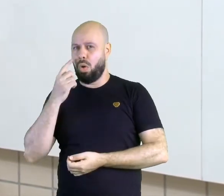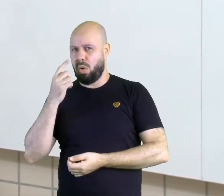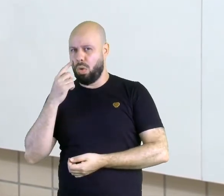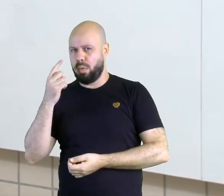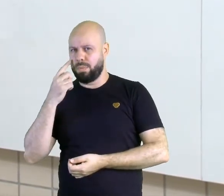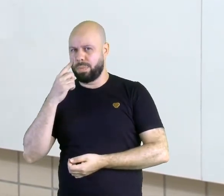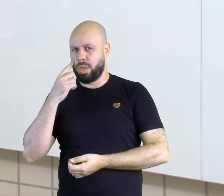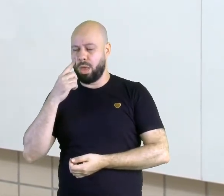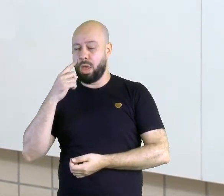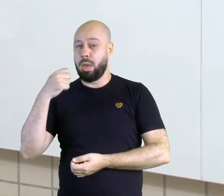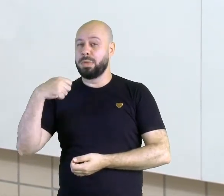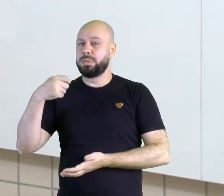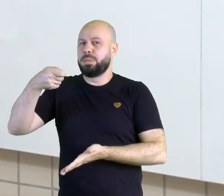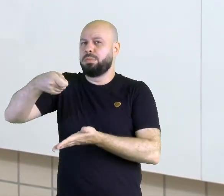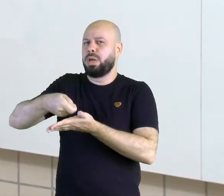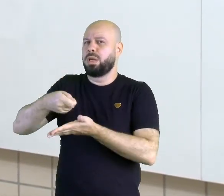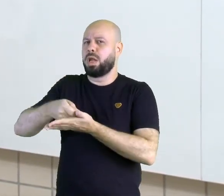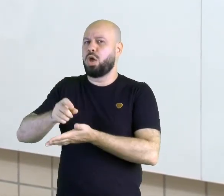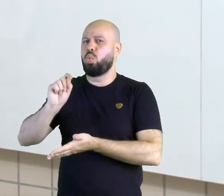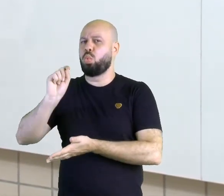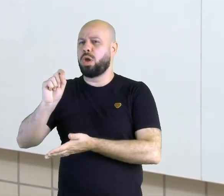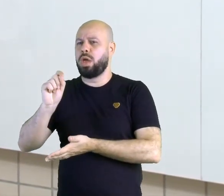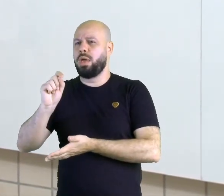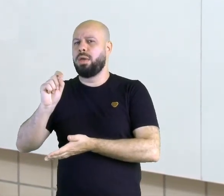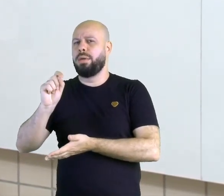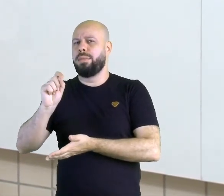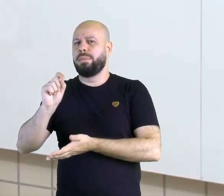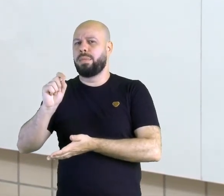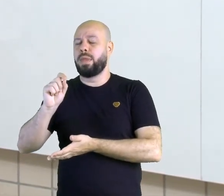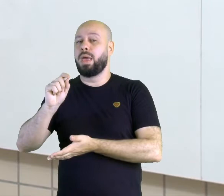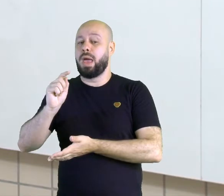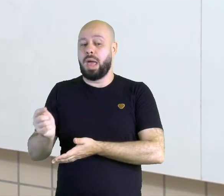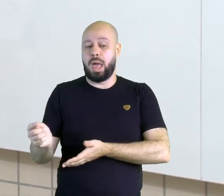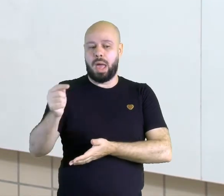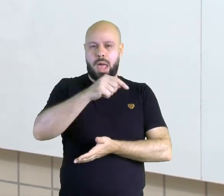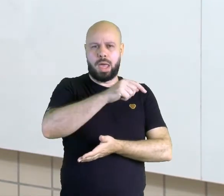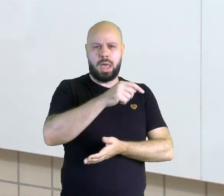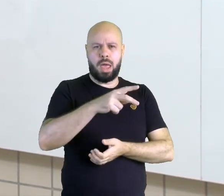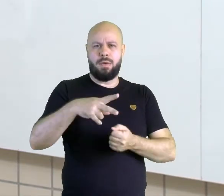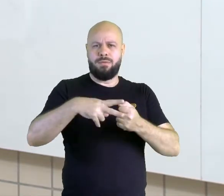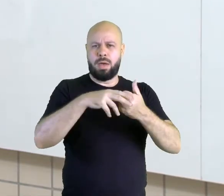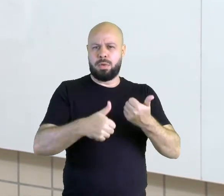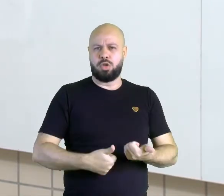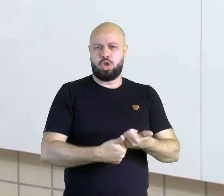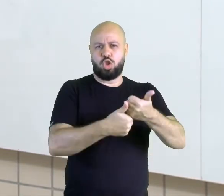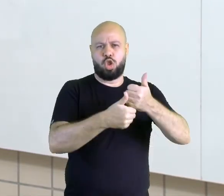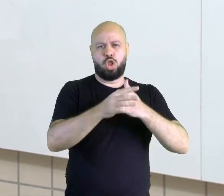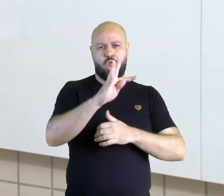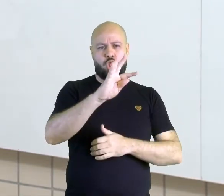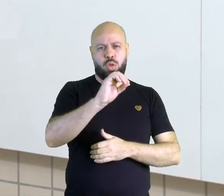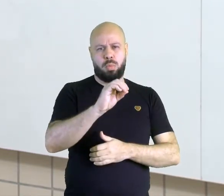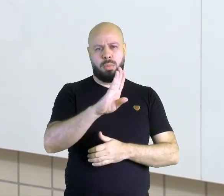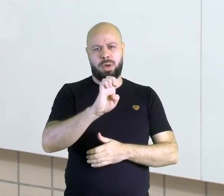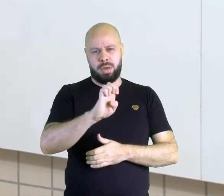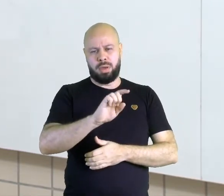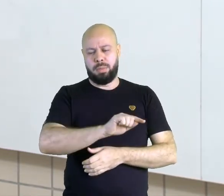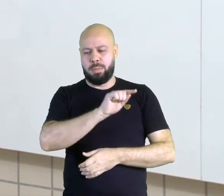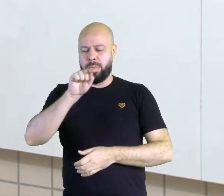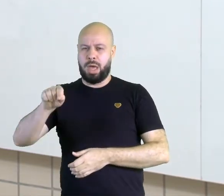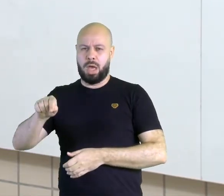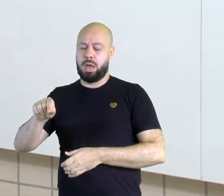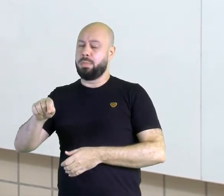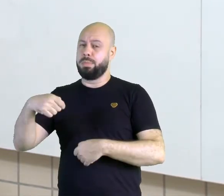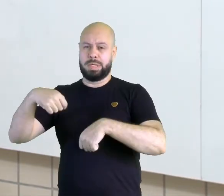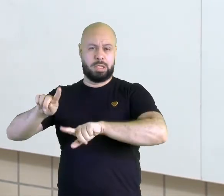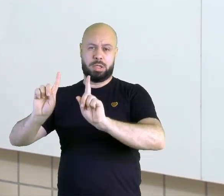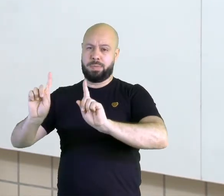é obrigatório no present continuous o quê? O verbo to be. Então, como vai ficar a formação do present continuous